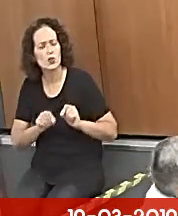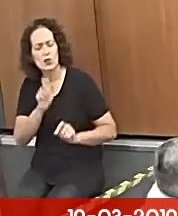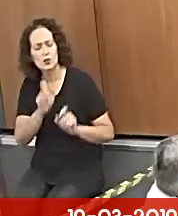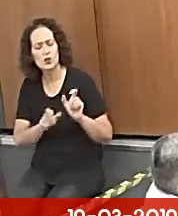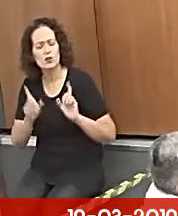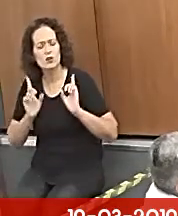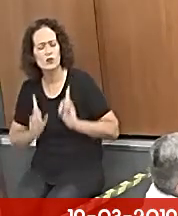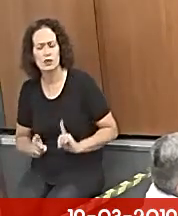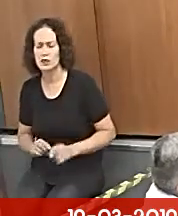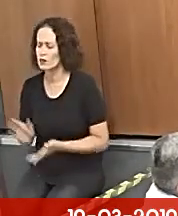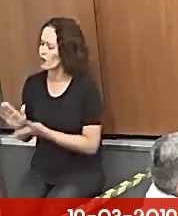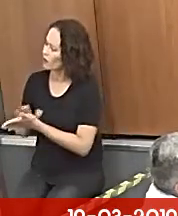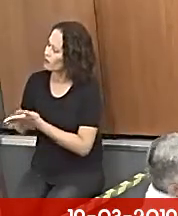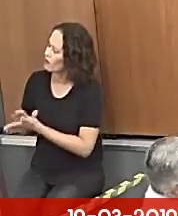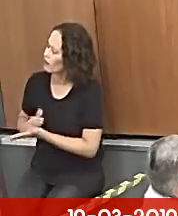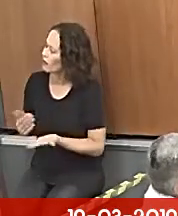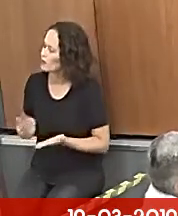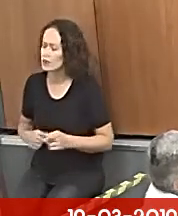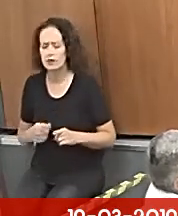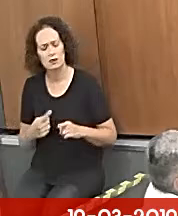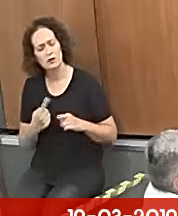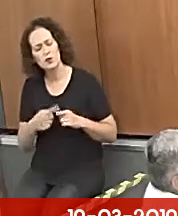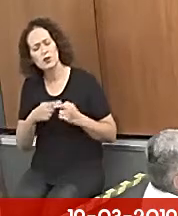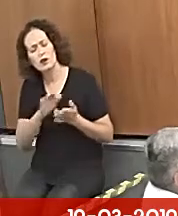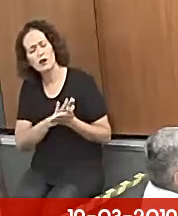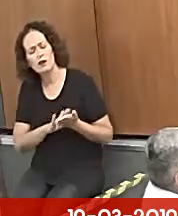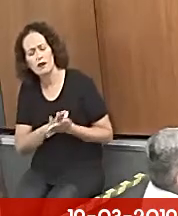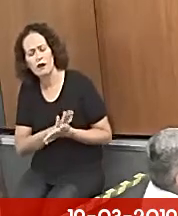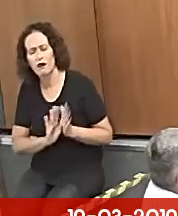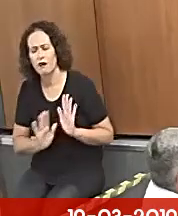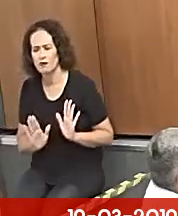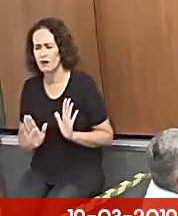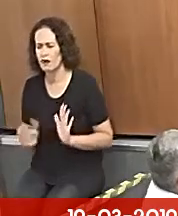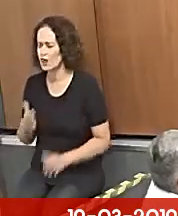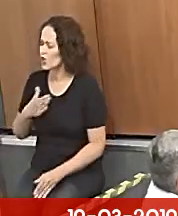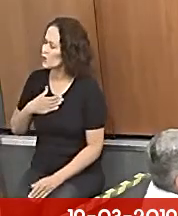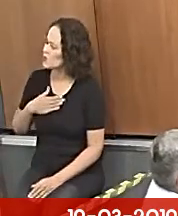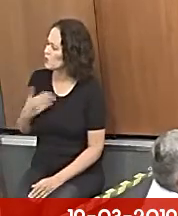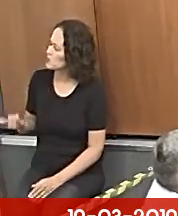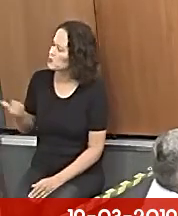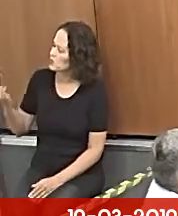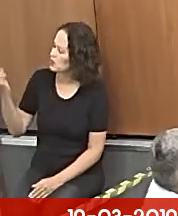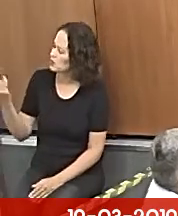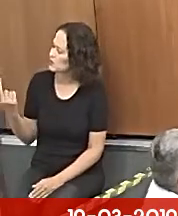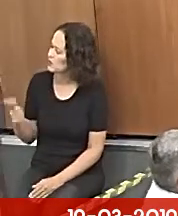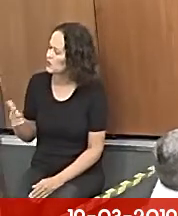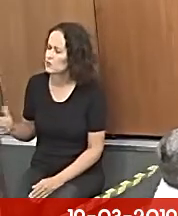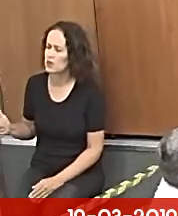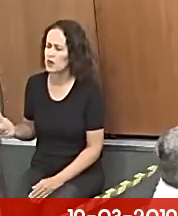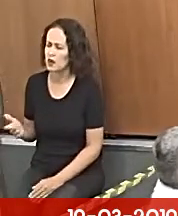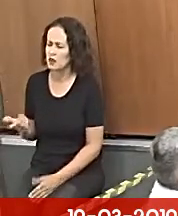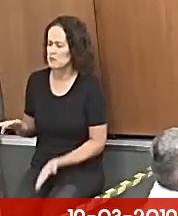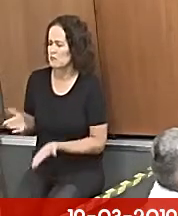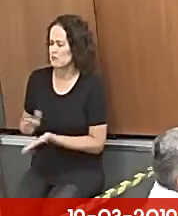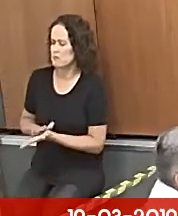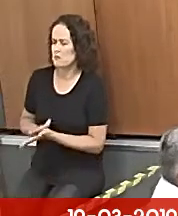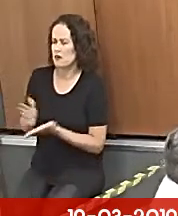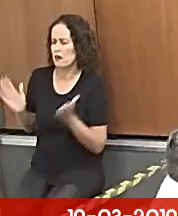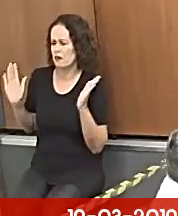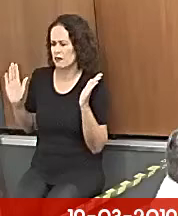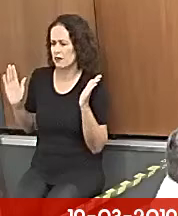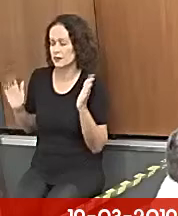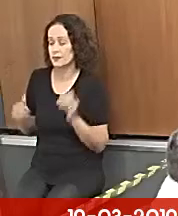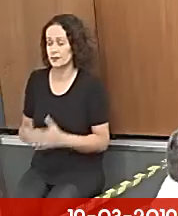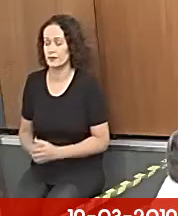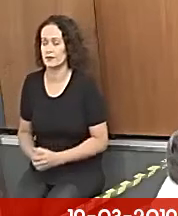porque você não está fazendo nada porque são pessoas que pra mim não tem importância são inválidos mas é o que acontece